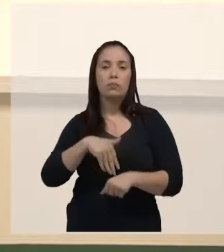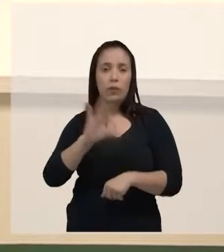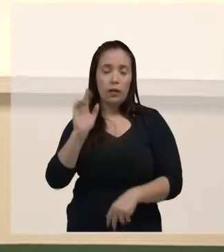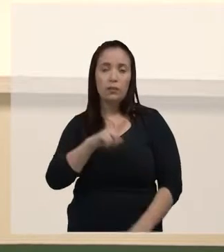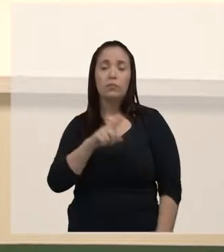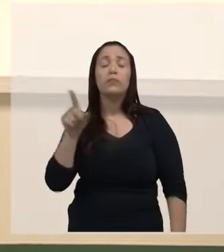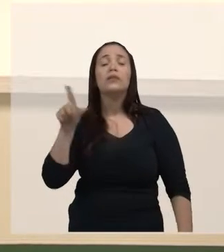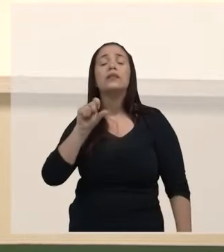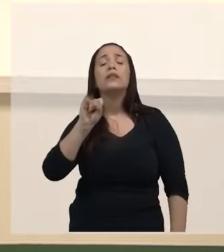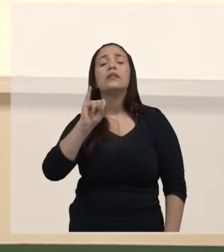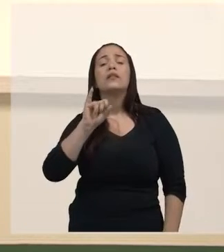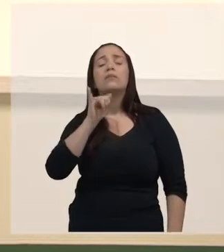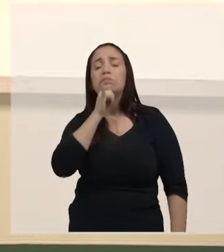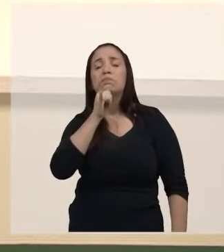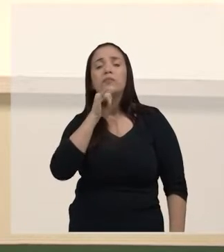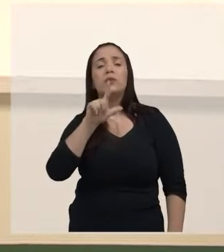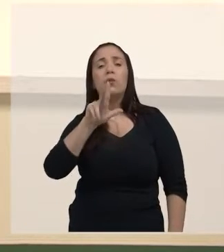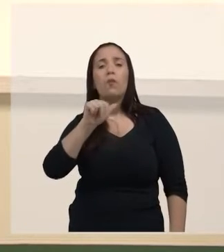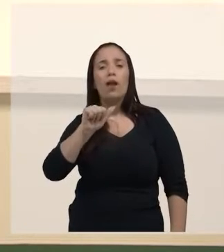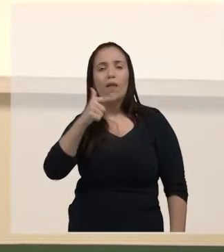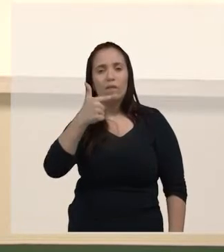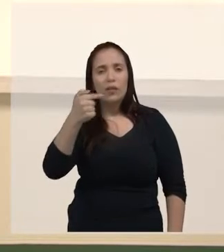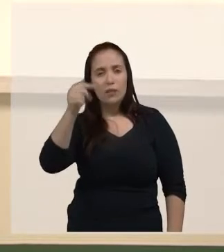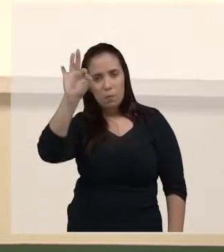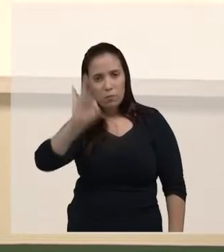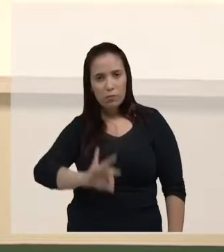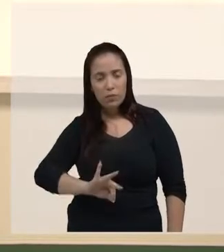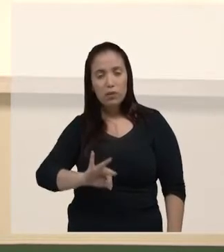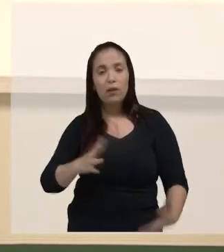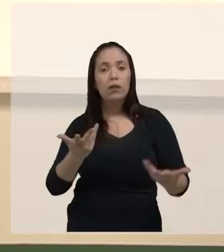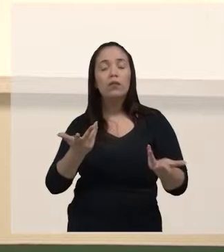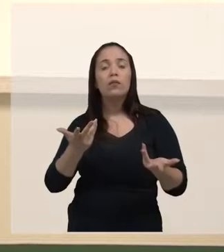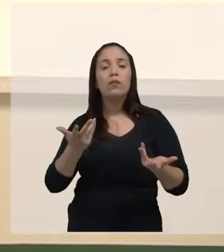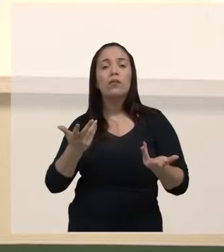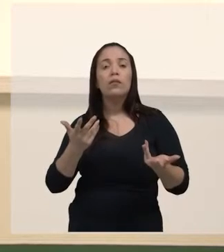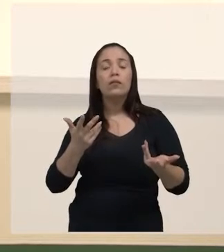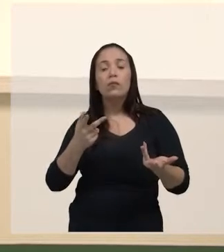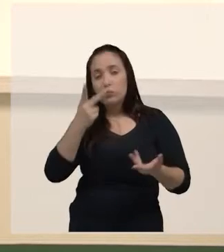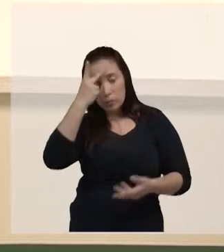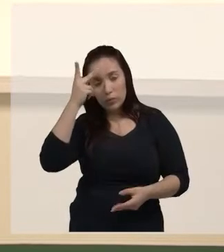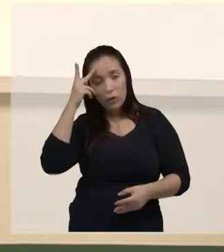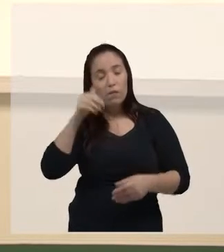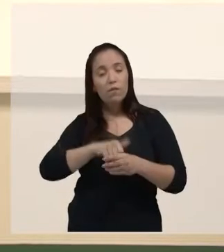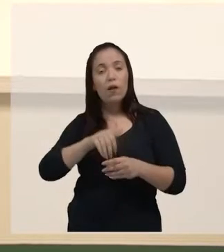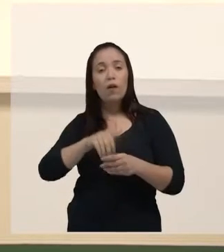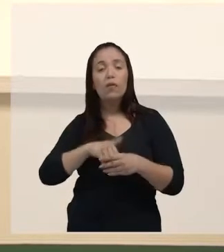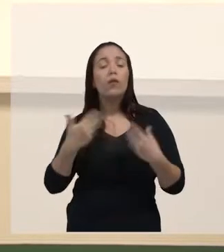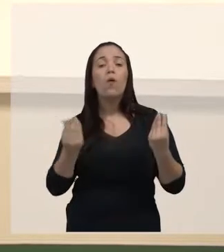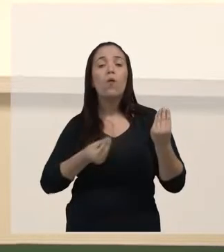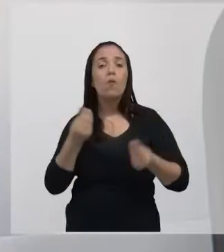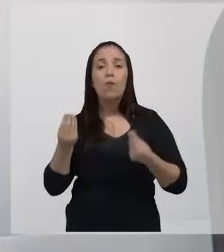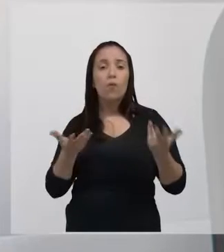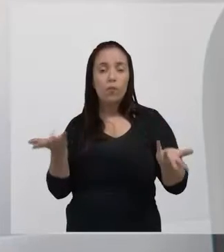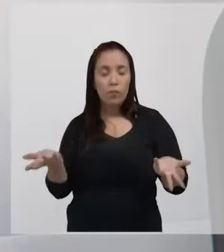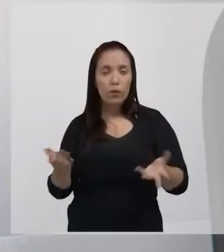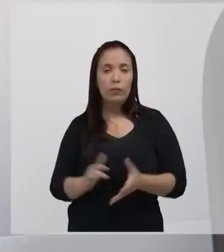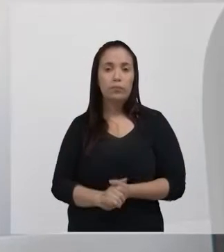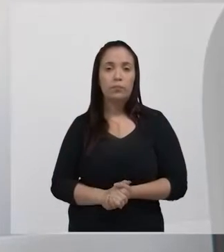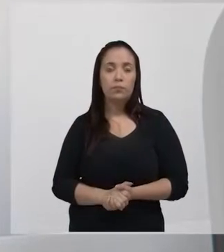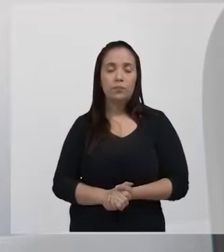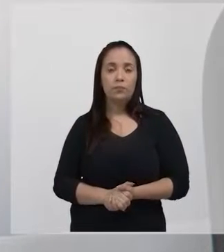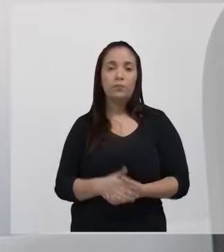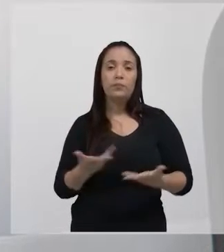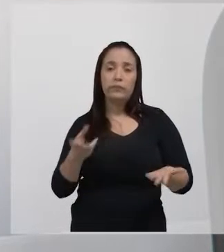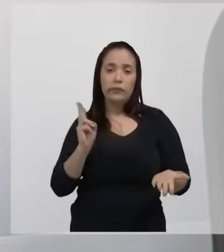Lula iria ser fracionado e ele passaria? É isso aí? É interessante. Sempre se